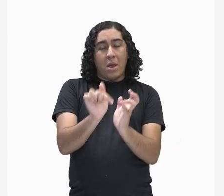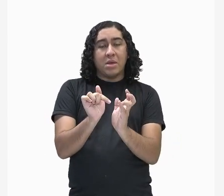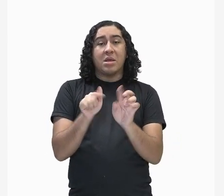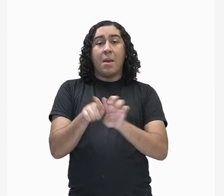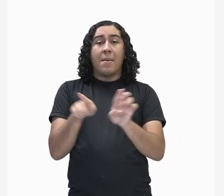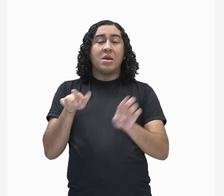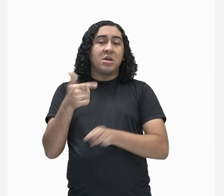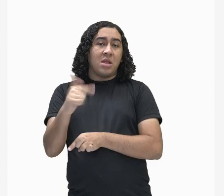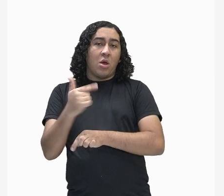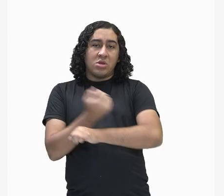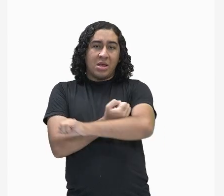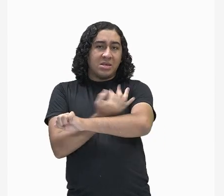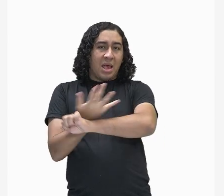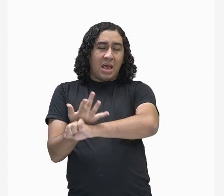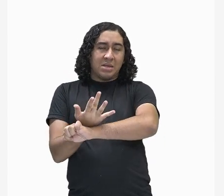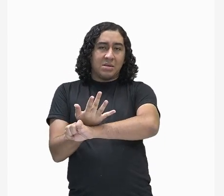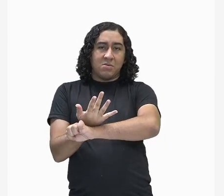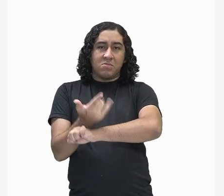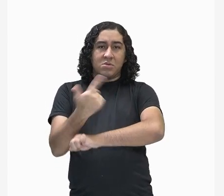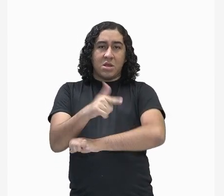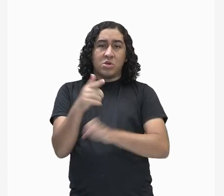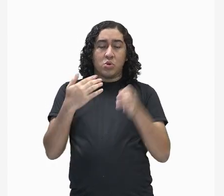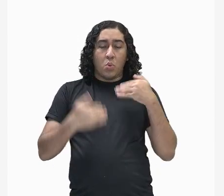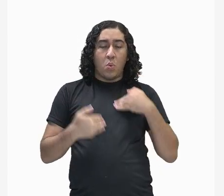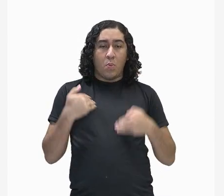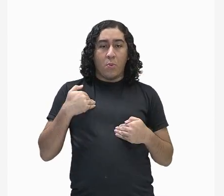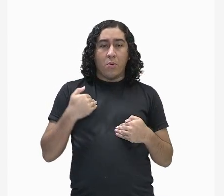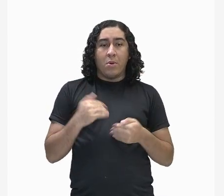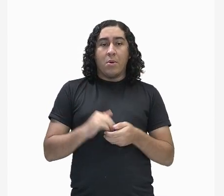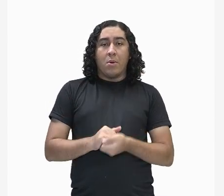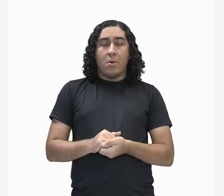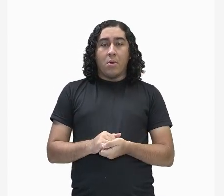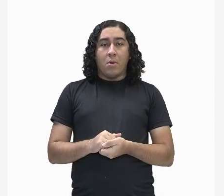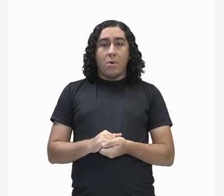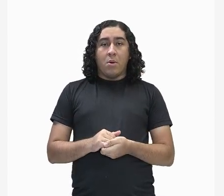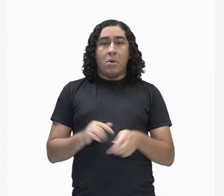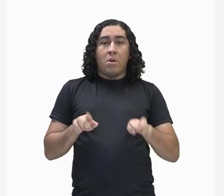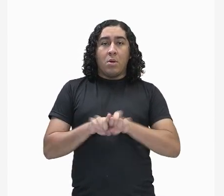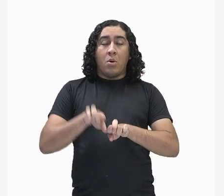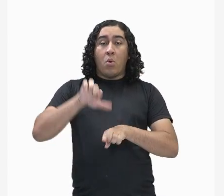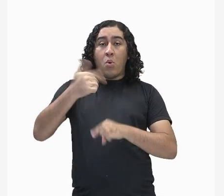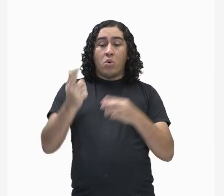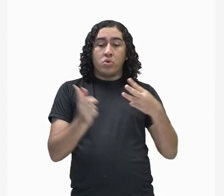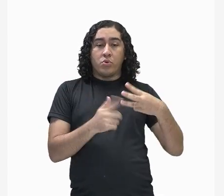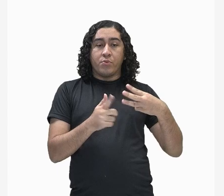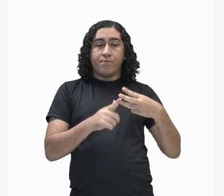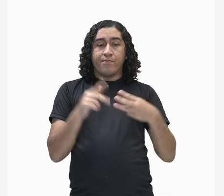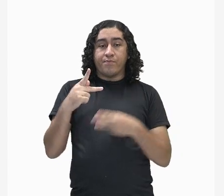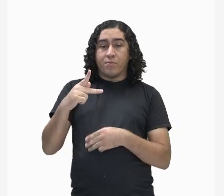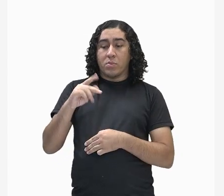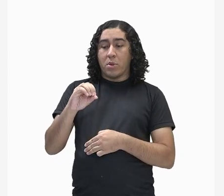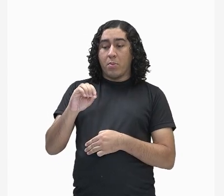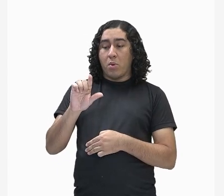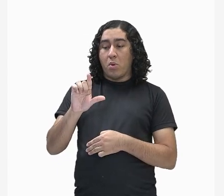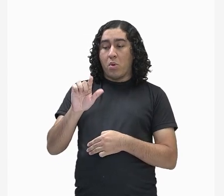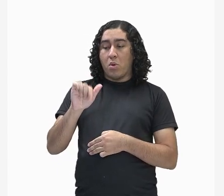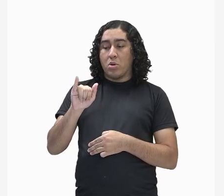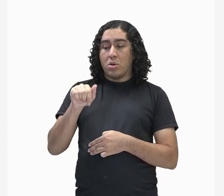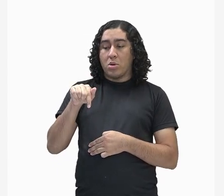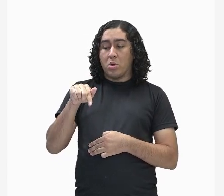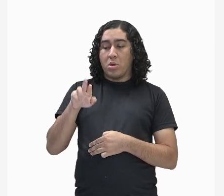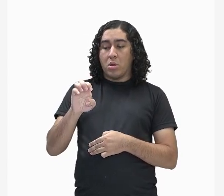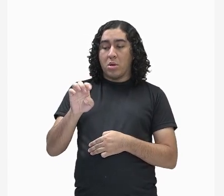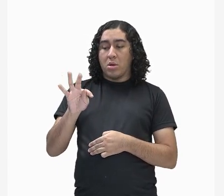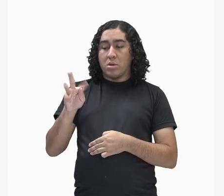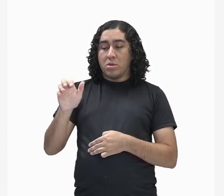não apresentam cerdas na constituição do seu corpo. E tem também o poliquetas. Poli vem de muito,